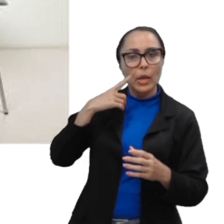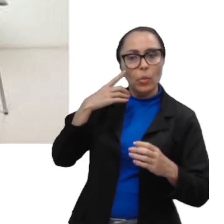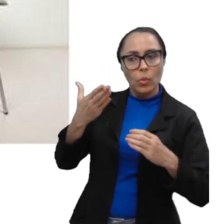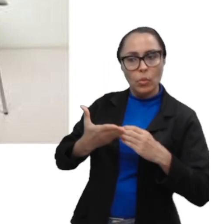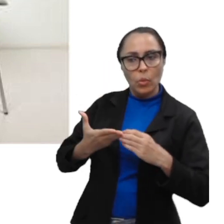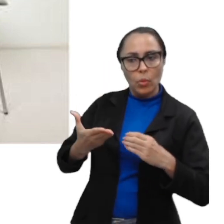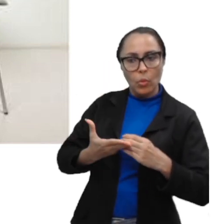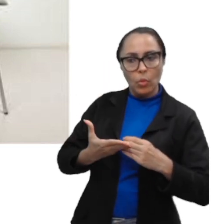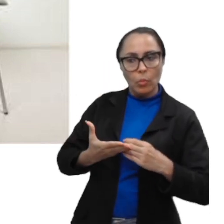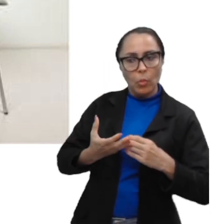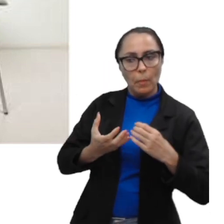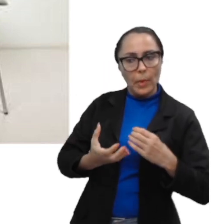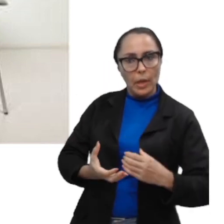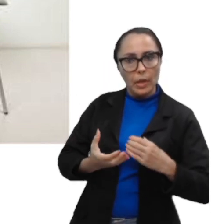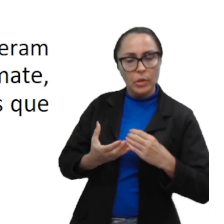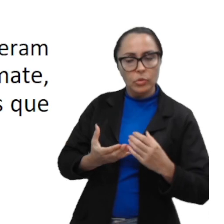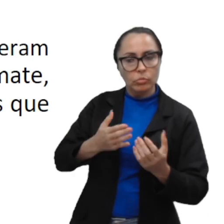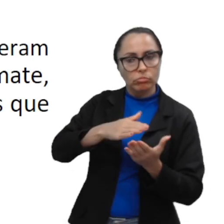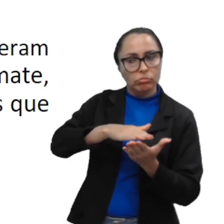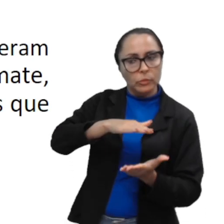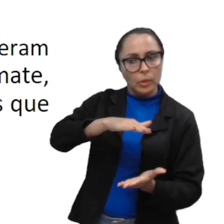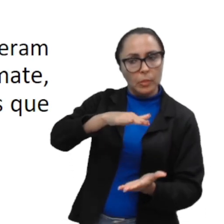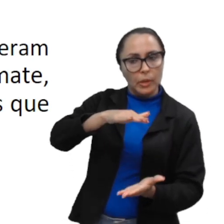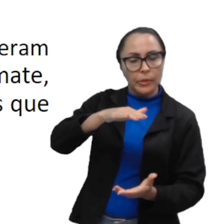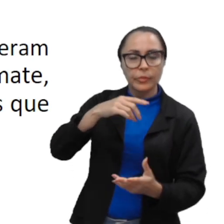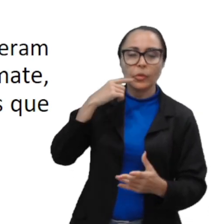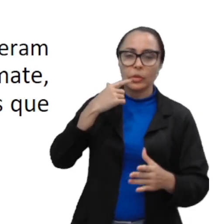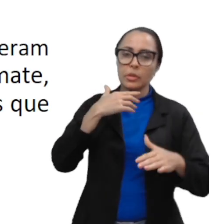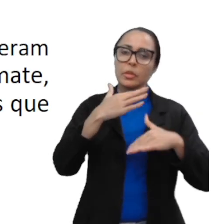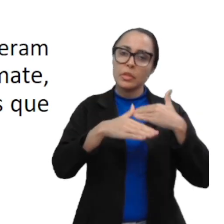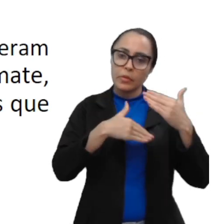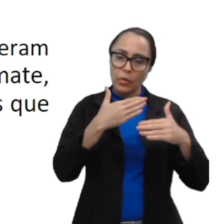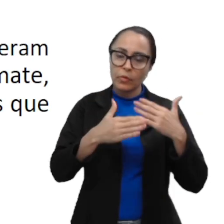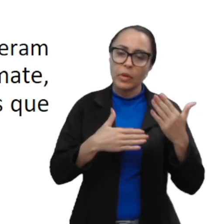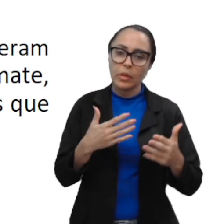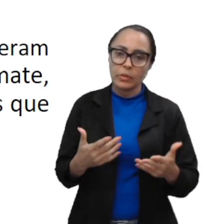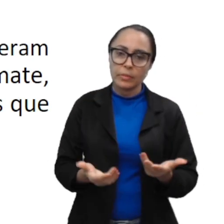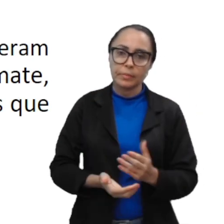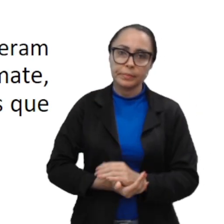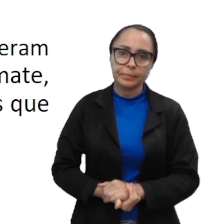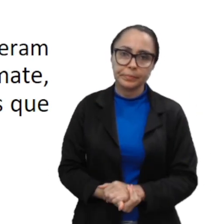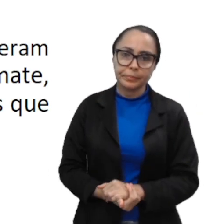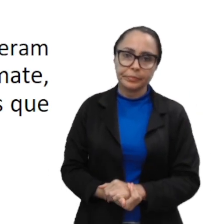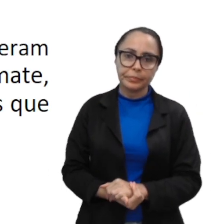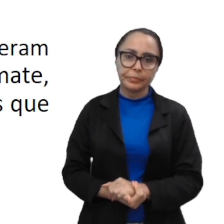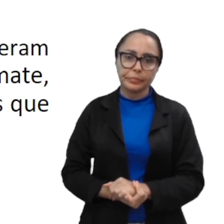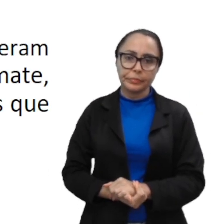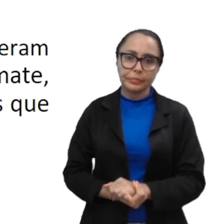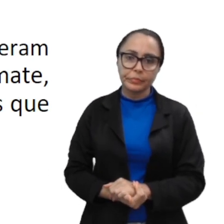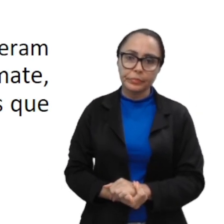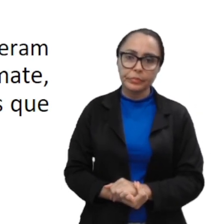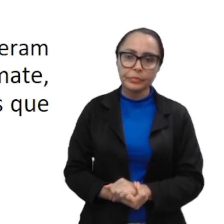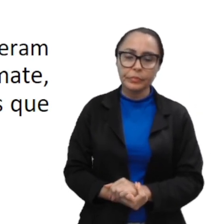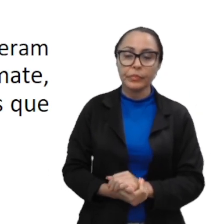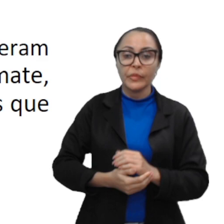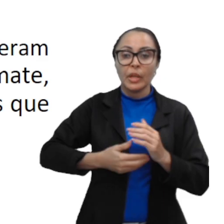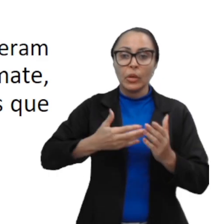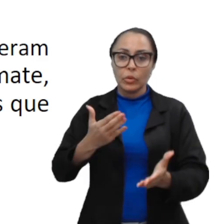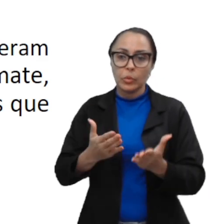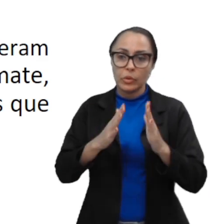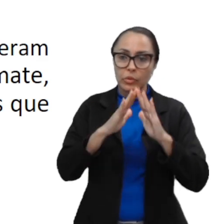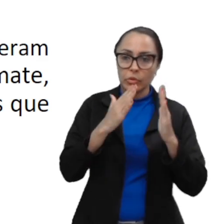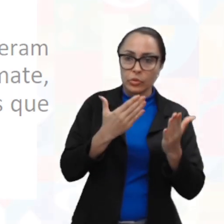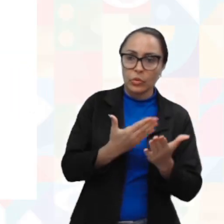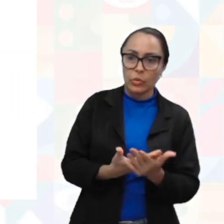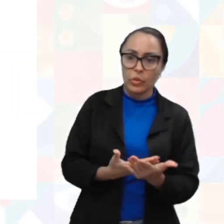em peso, em tamanhos, né? Tudo isso foi desenvolvido nesse momento do design. As contribuições dessa escola